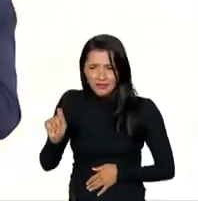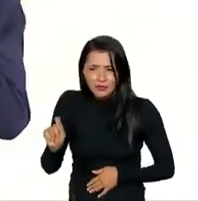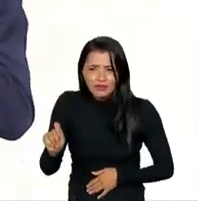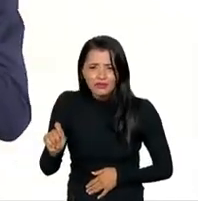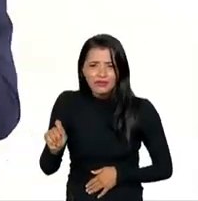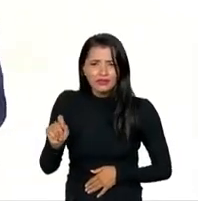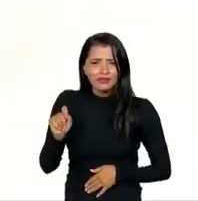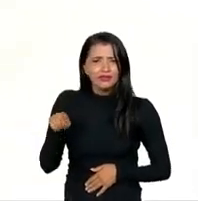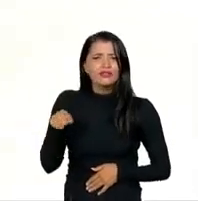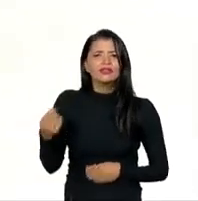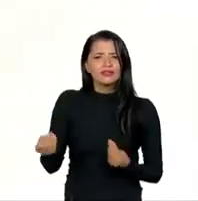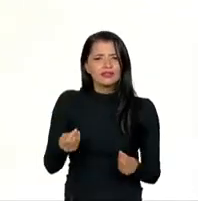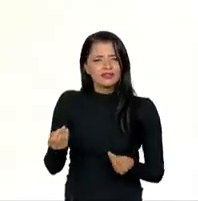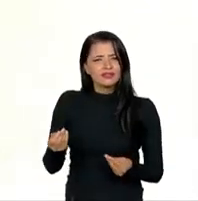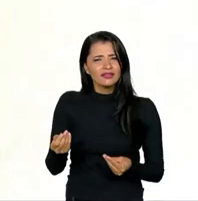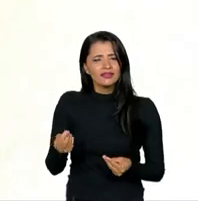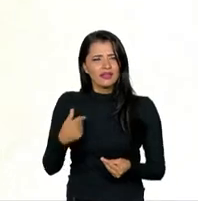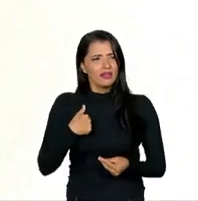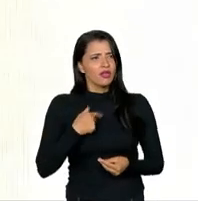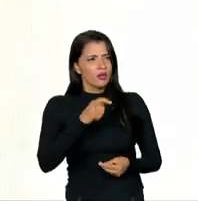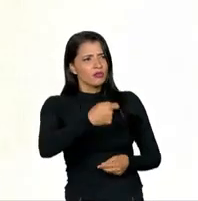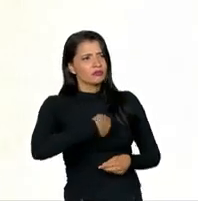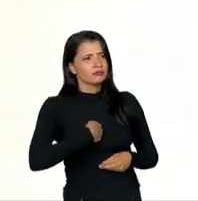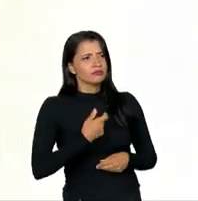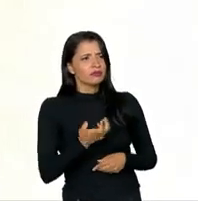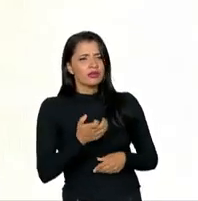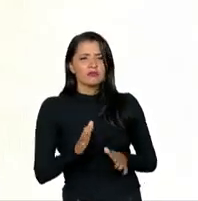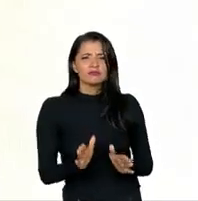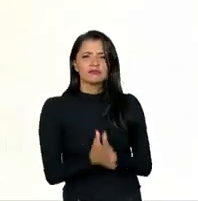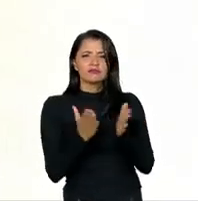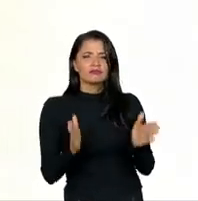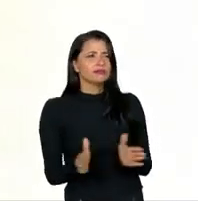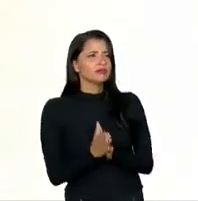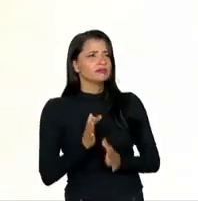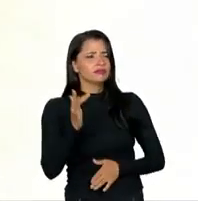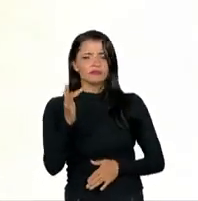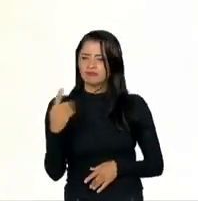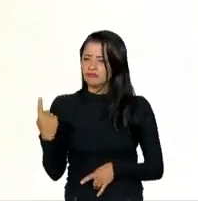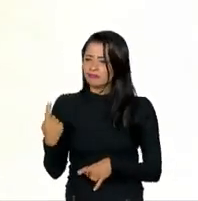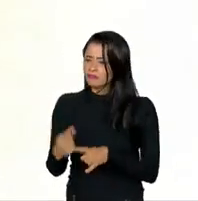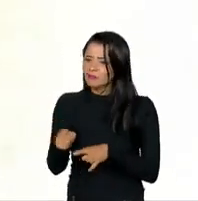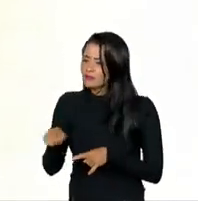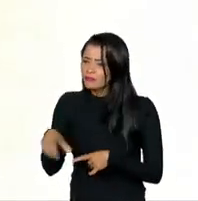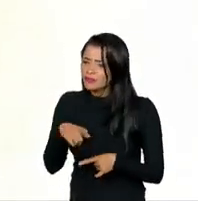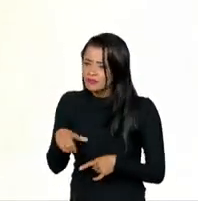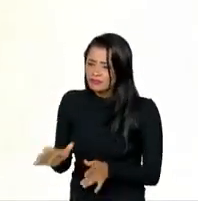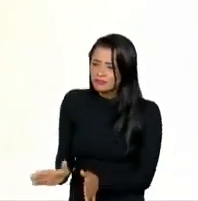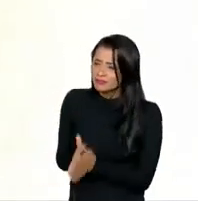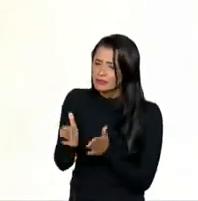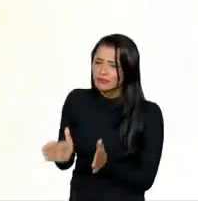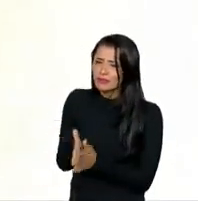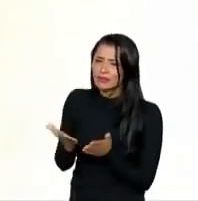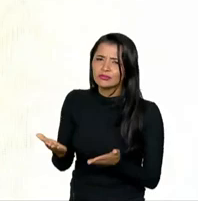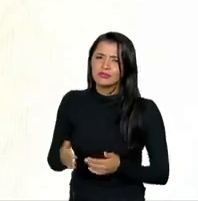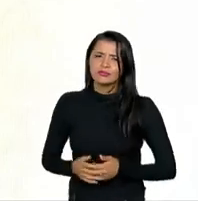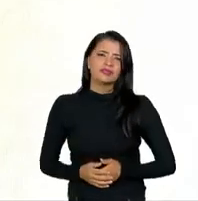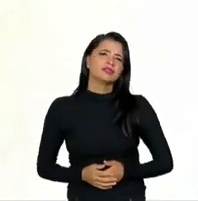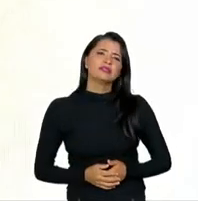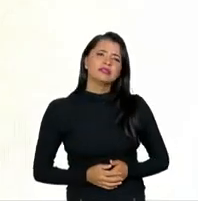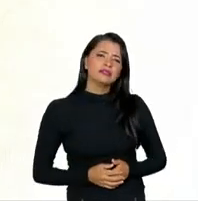quê? Eu quero ser pobre. Mas por que você quer ser pobre?